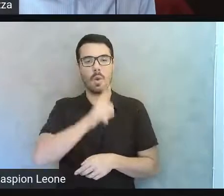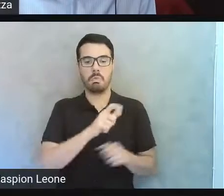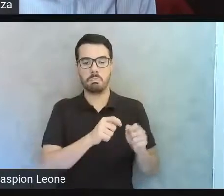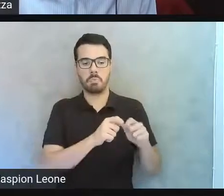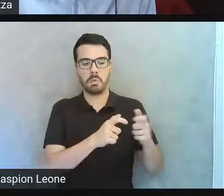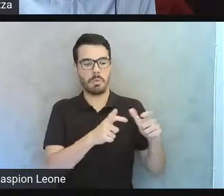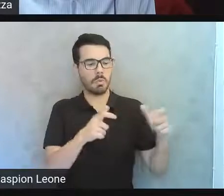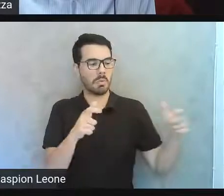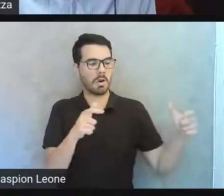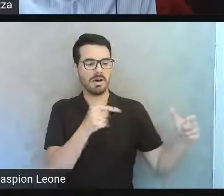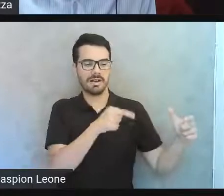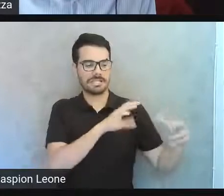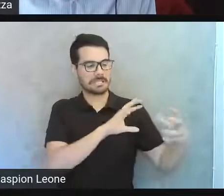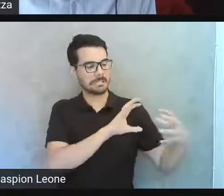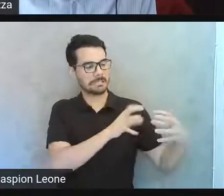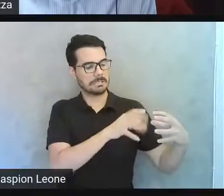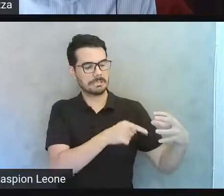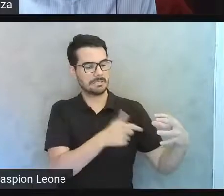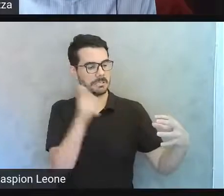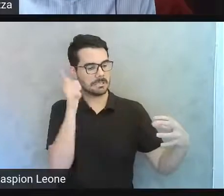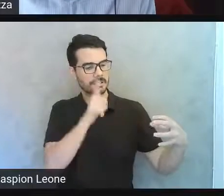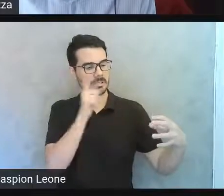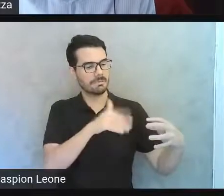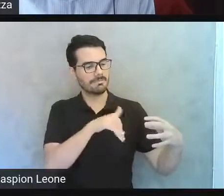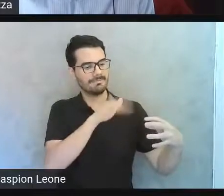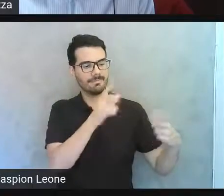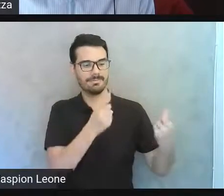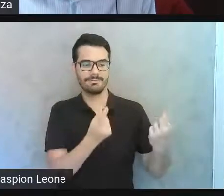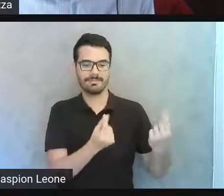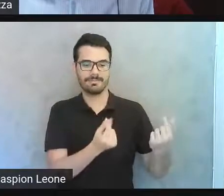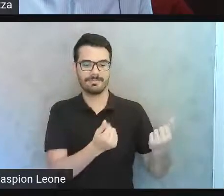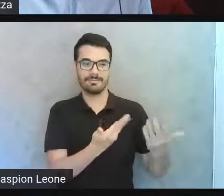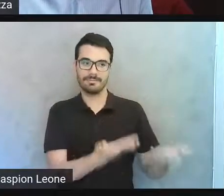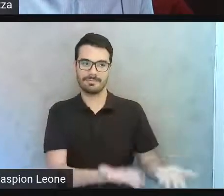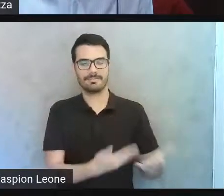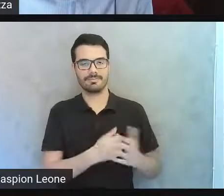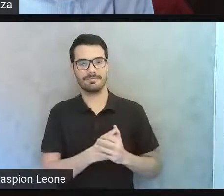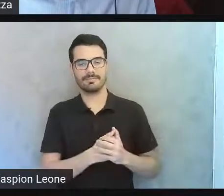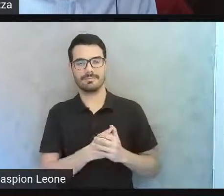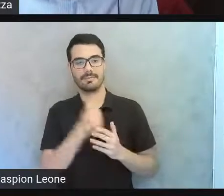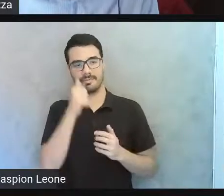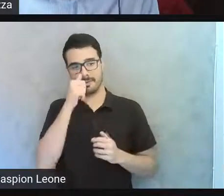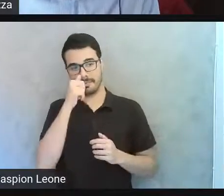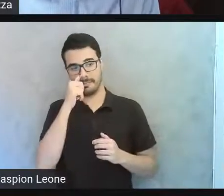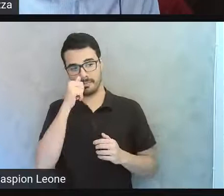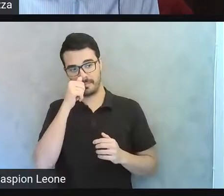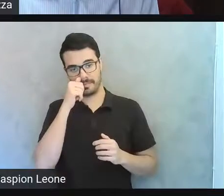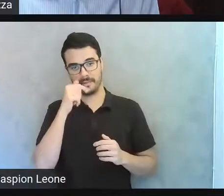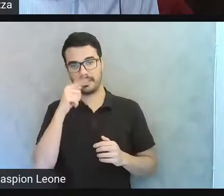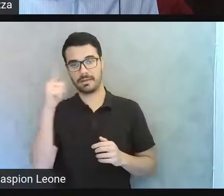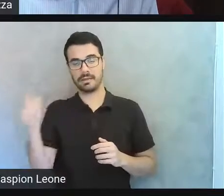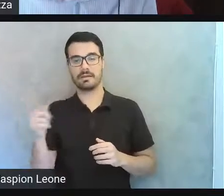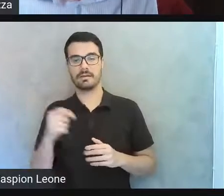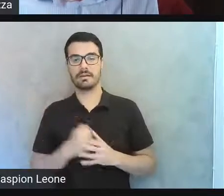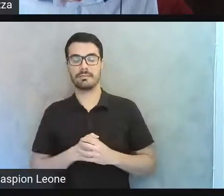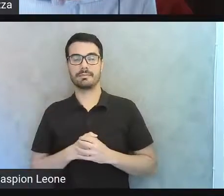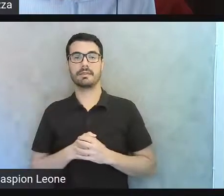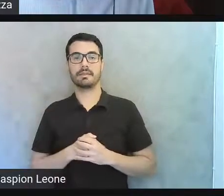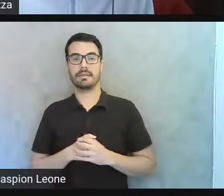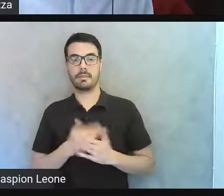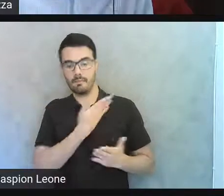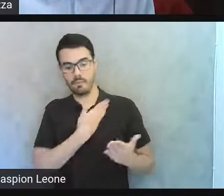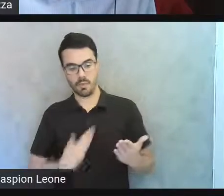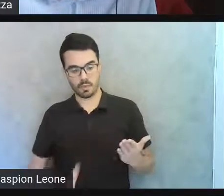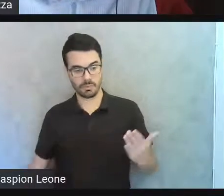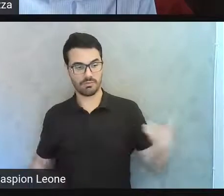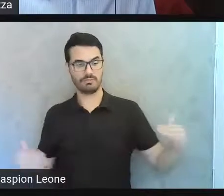recurso que os partidos vão receber em contrapartida das doações privadas, né? Então,